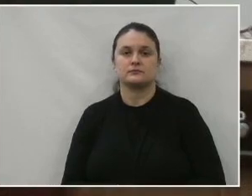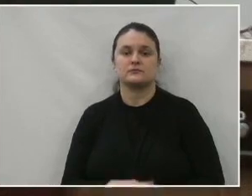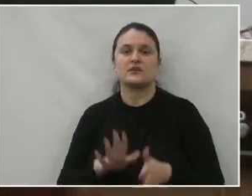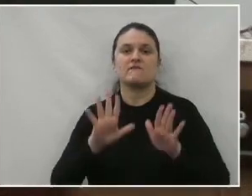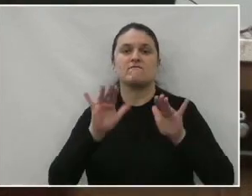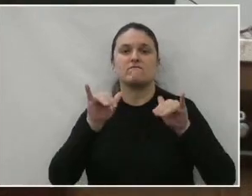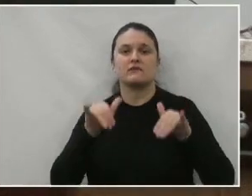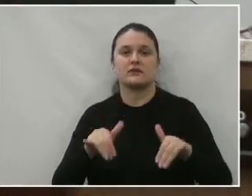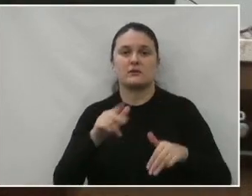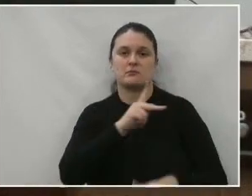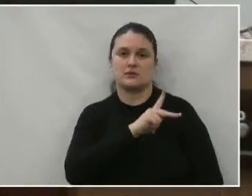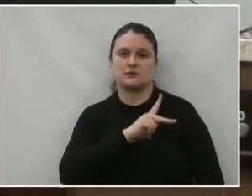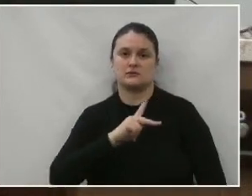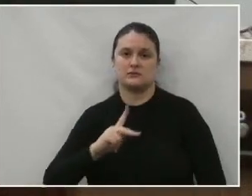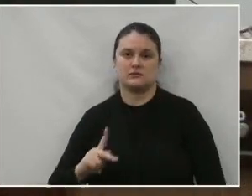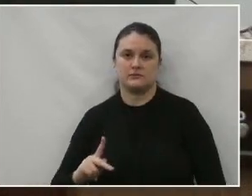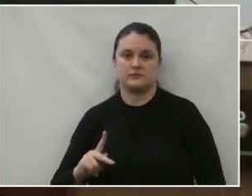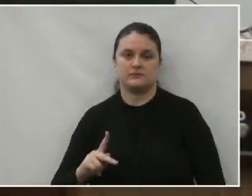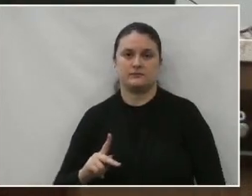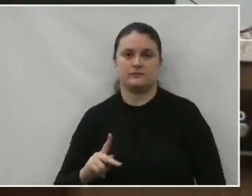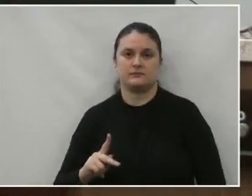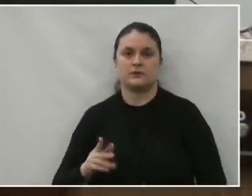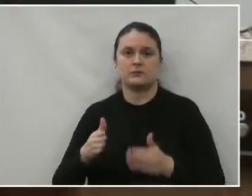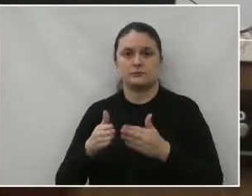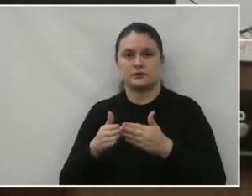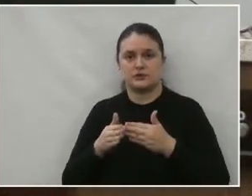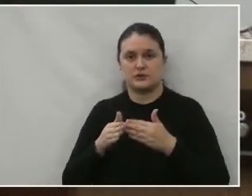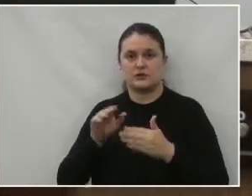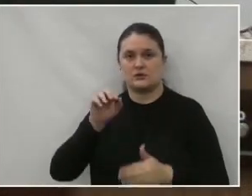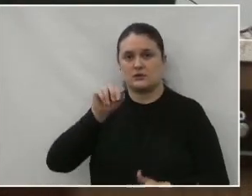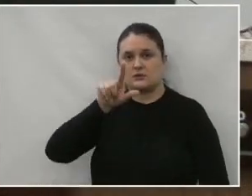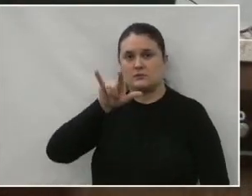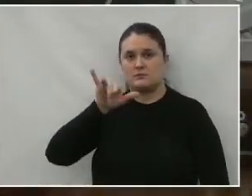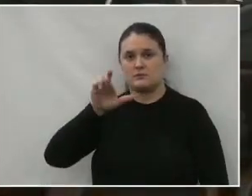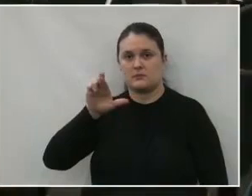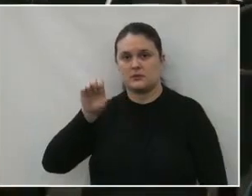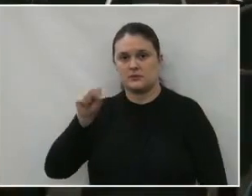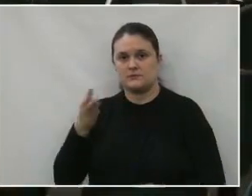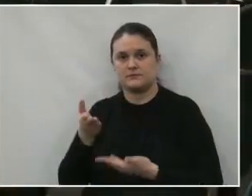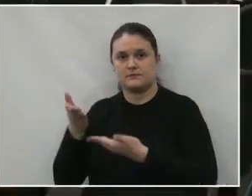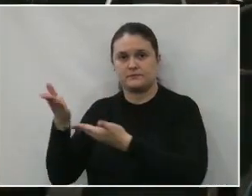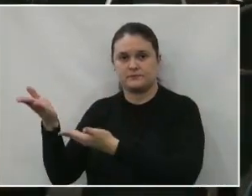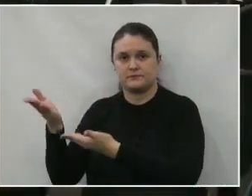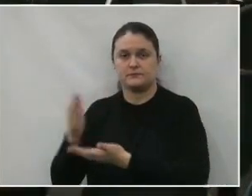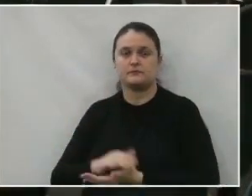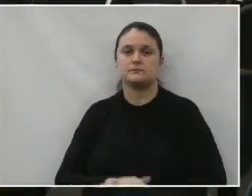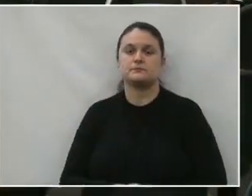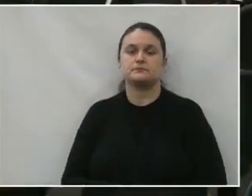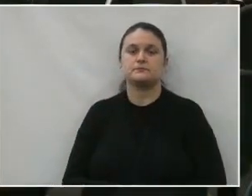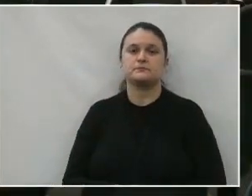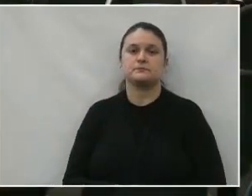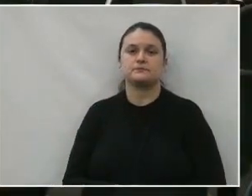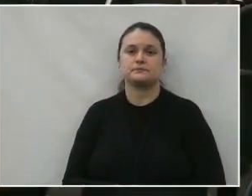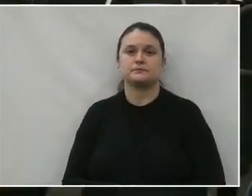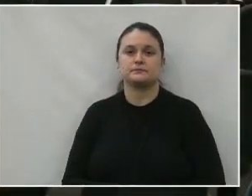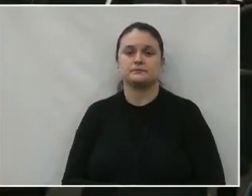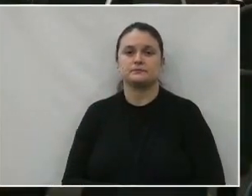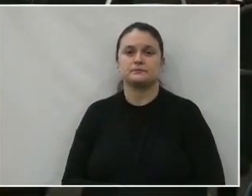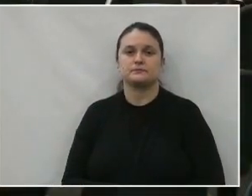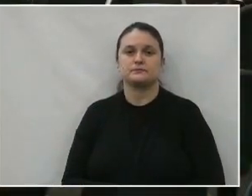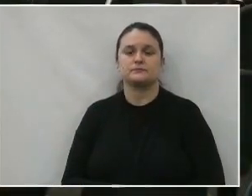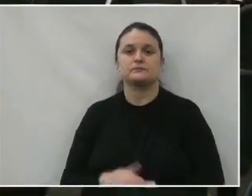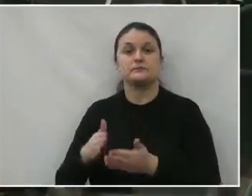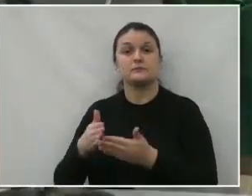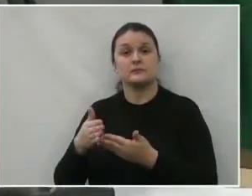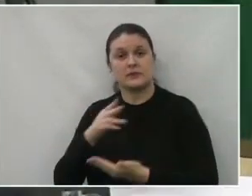Fim da ordem do dia, senhor presidente. Pela ordem, senhor presidente. Pela ordem, com a palavra, o vereador Almires Bugai Filho.